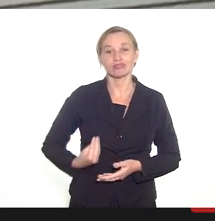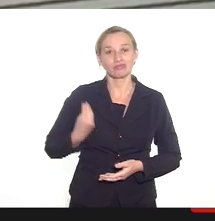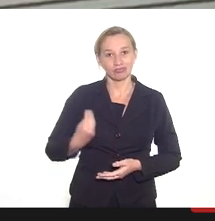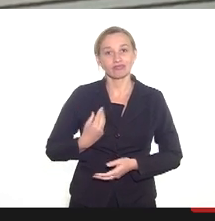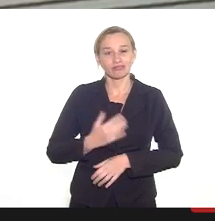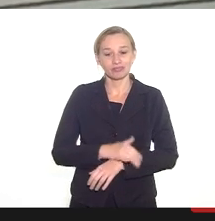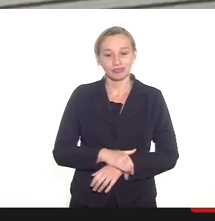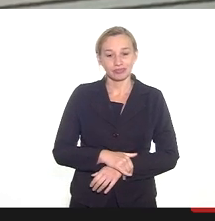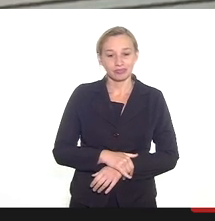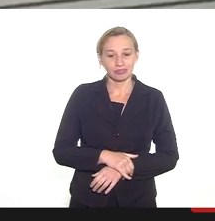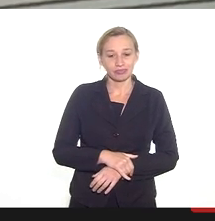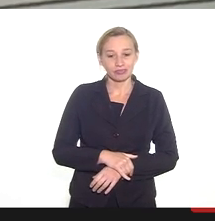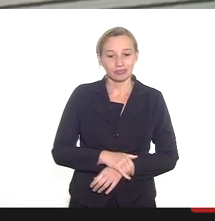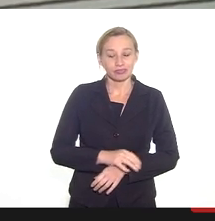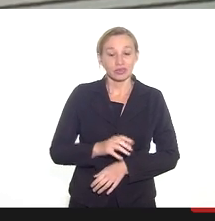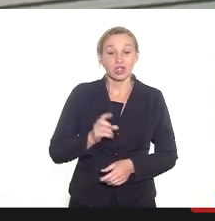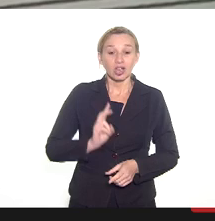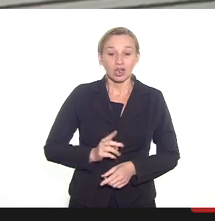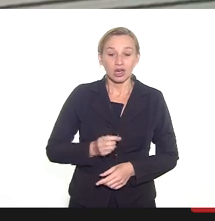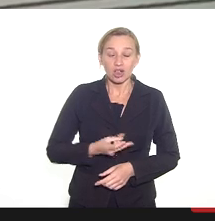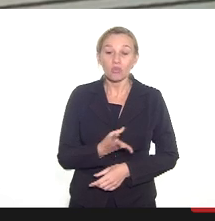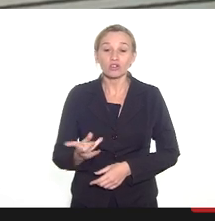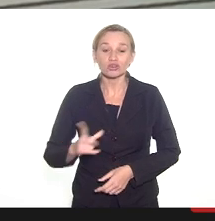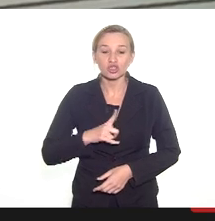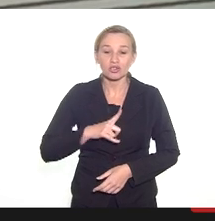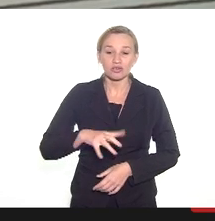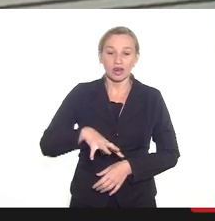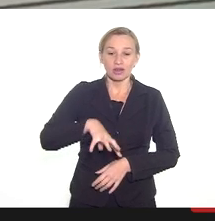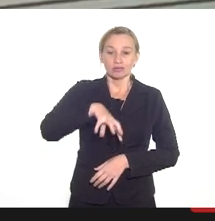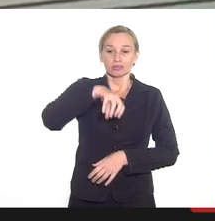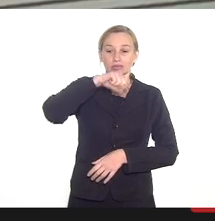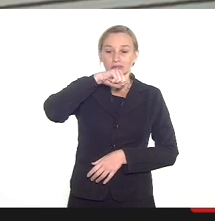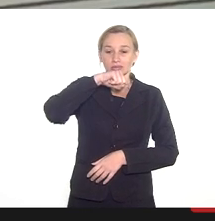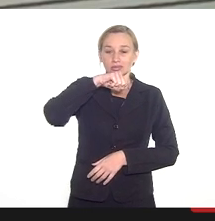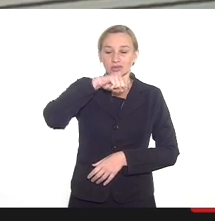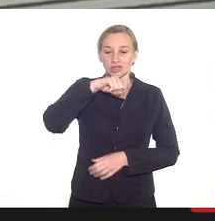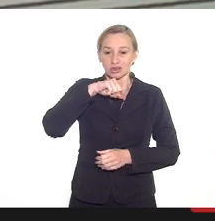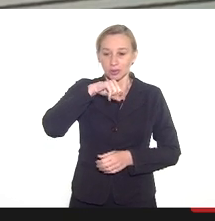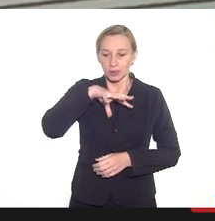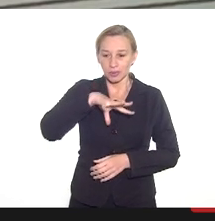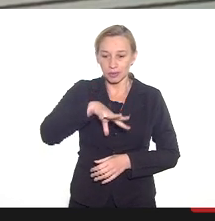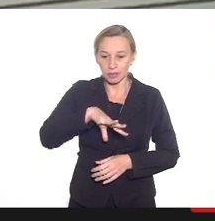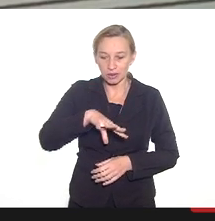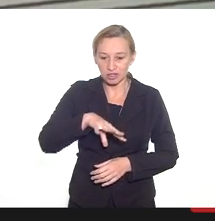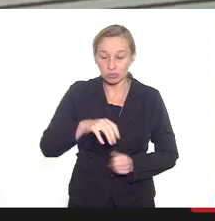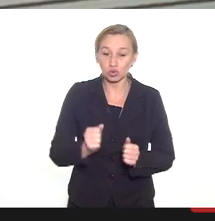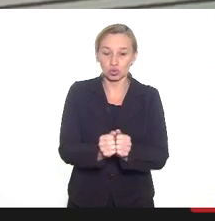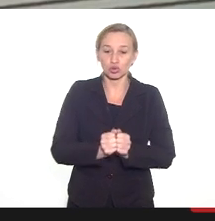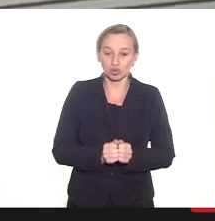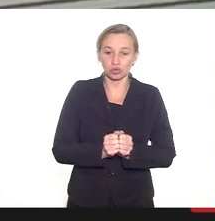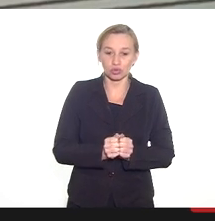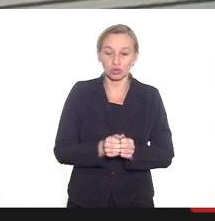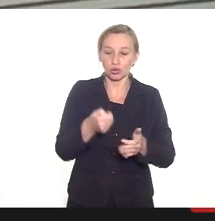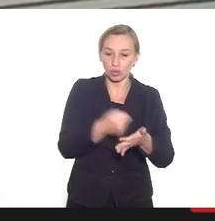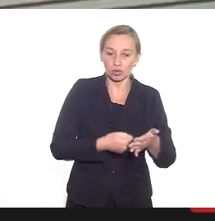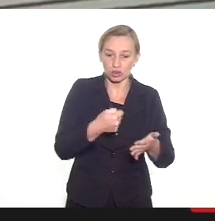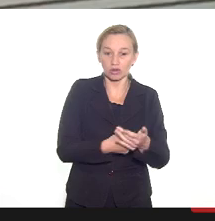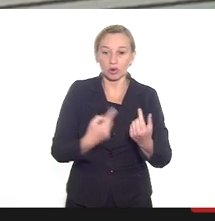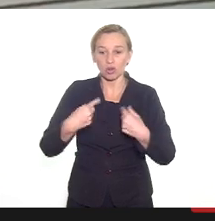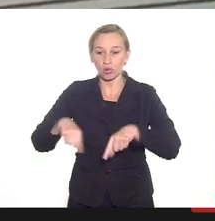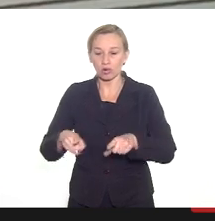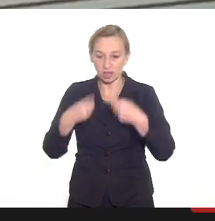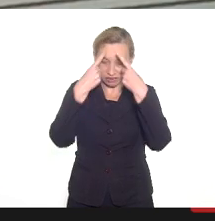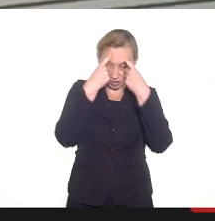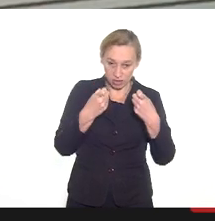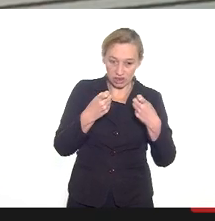Enquanto respirarmos, estaremos juntos tentando modificar essa triste realidade que a gente conheceu desde o dia